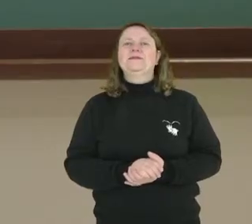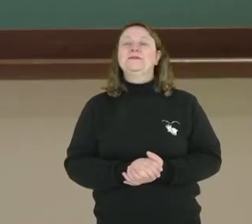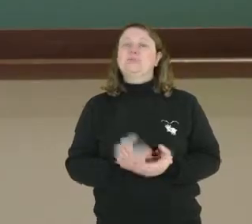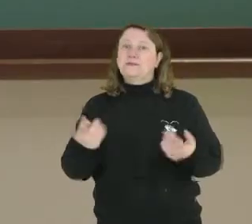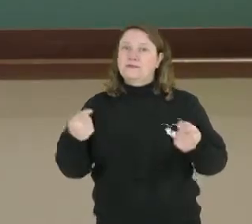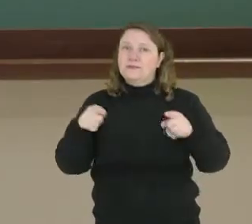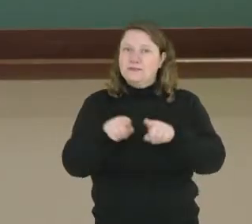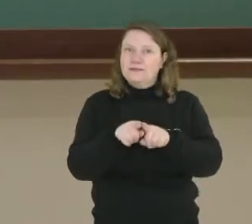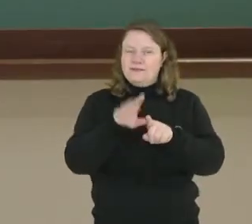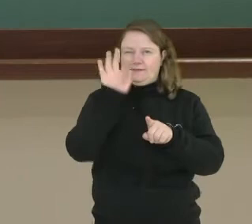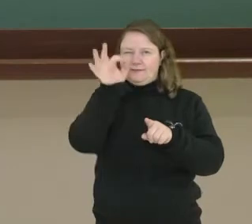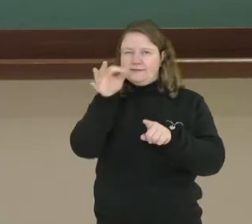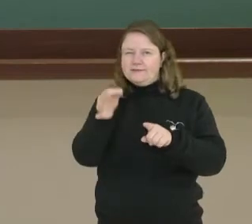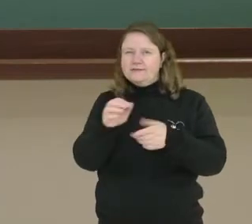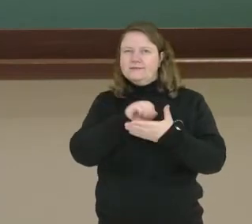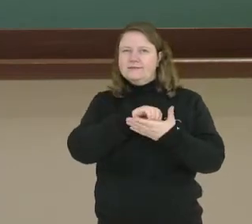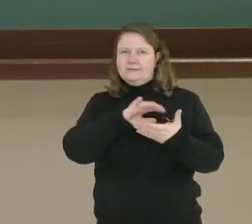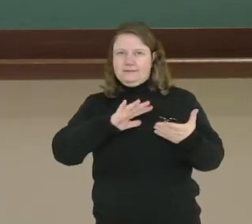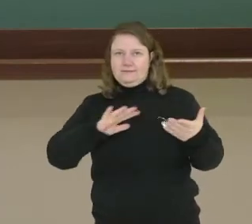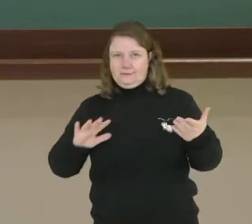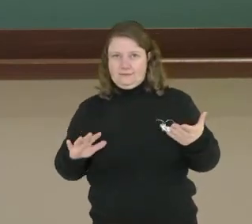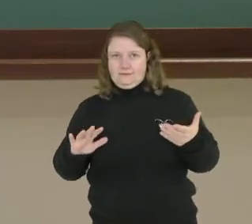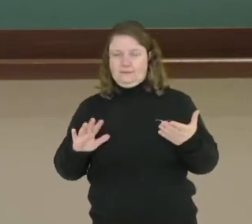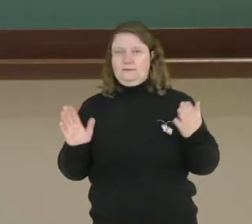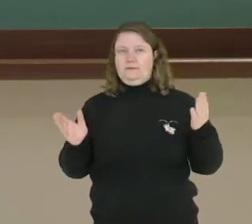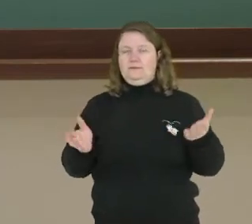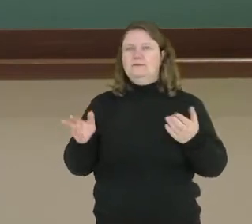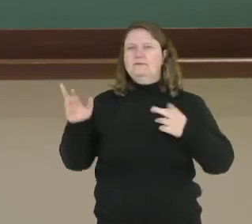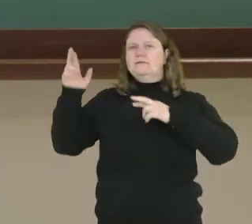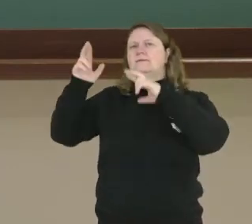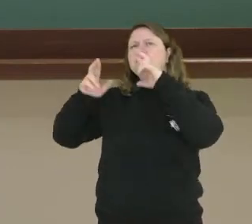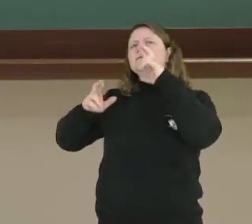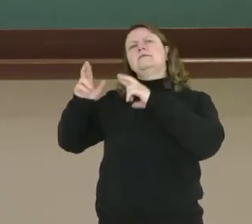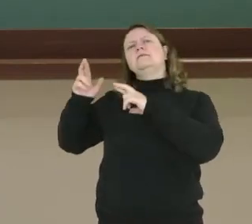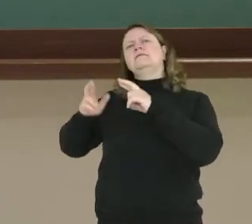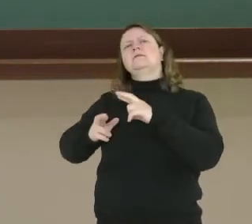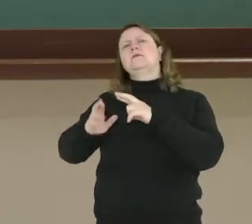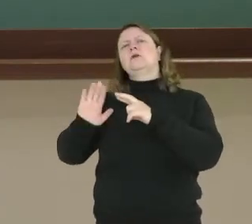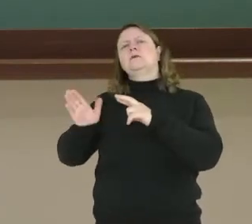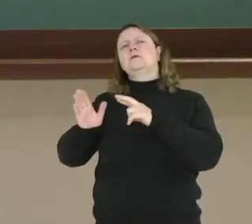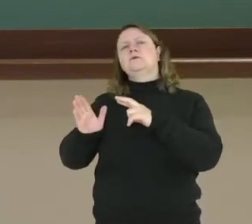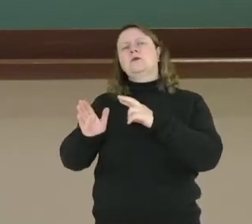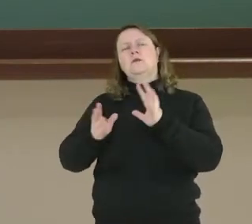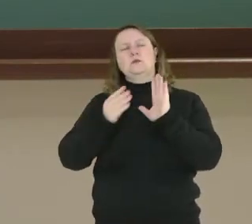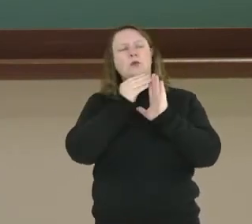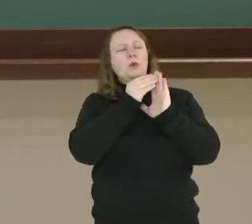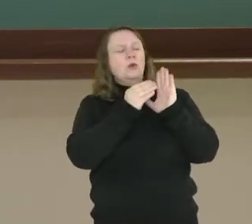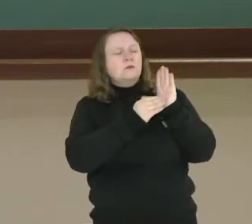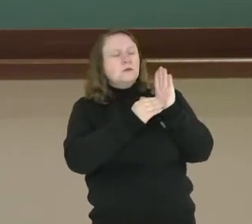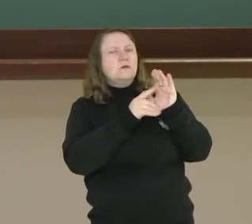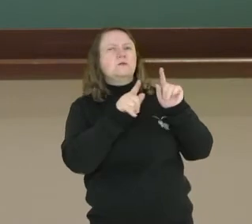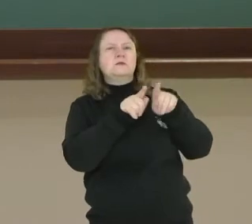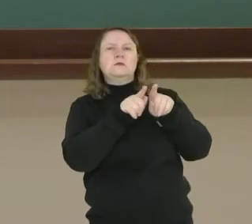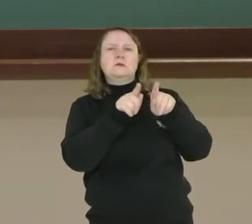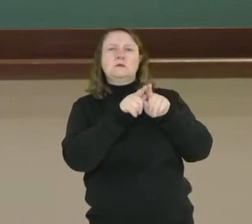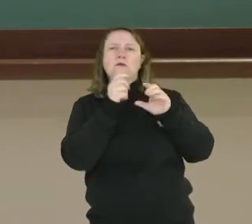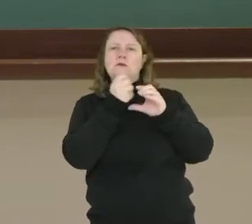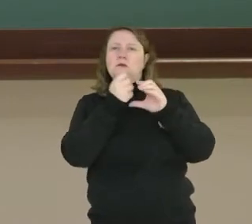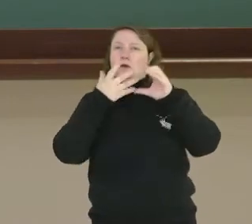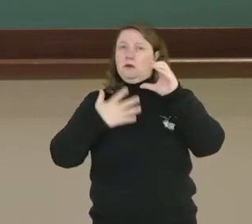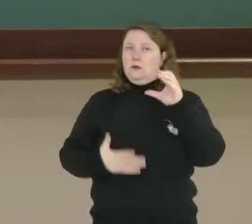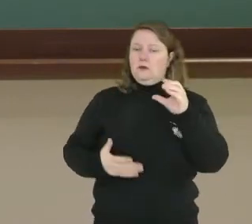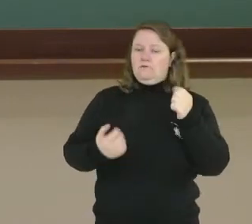voltamos para a correção da nossa atividade. Então, analisando aquilo que a gente desenvolveu até aqui sobre características